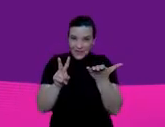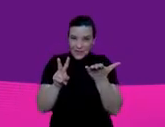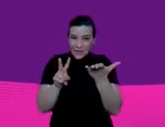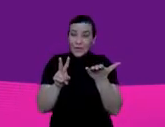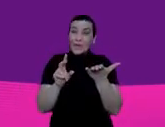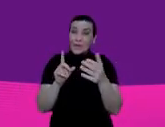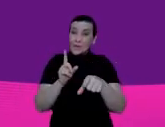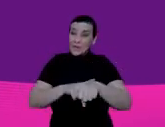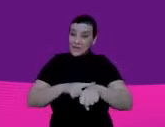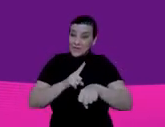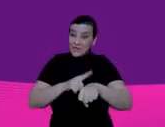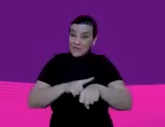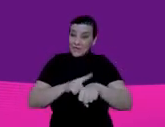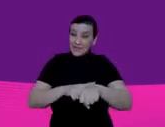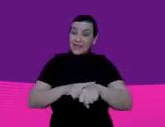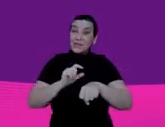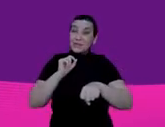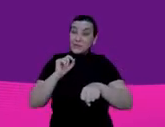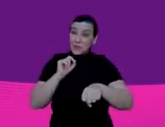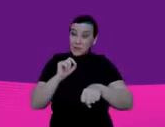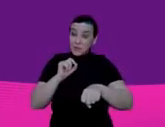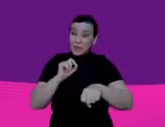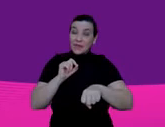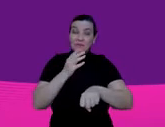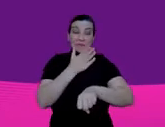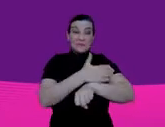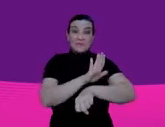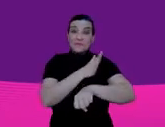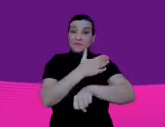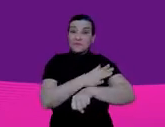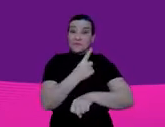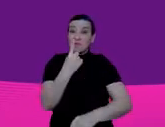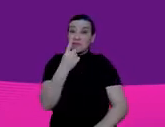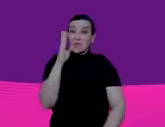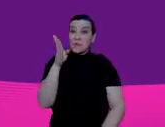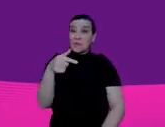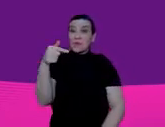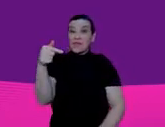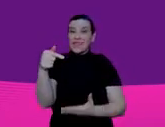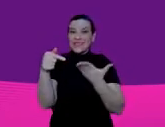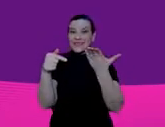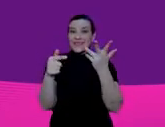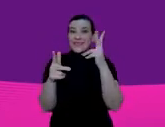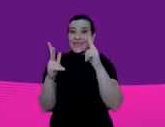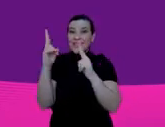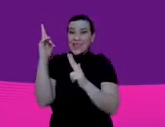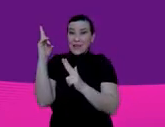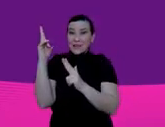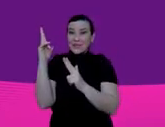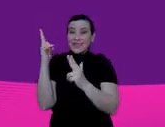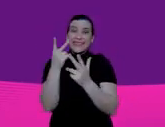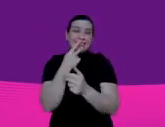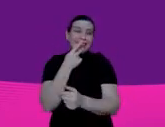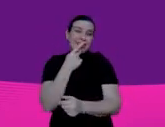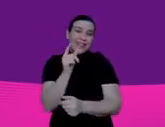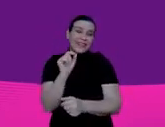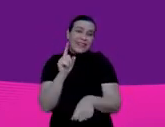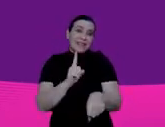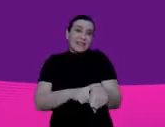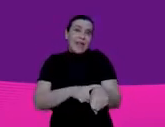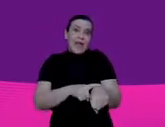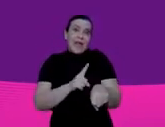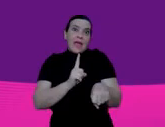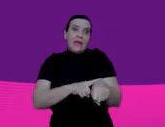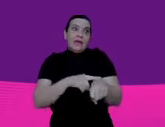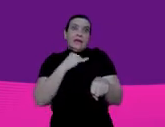para cefaleia corresponde a 1/7 de todo o seriado. Então, certamente, a gente aqui não está falando de um tempo que seja suficiente na média